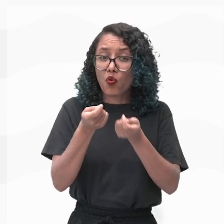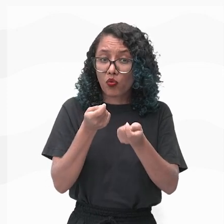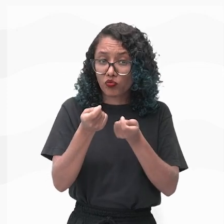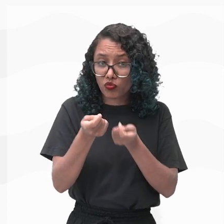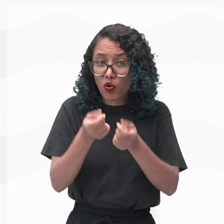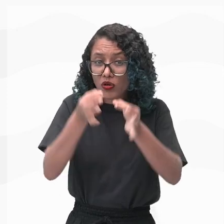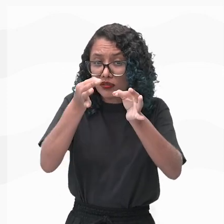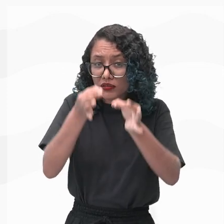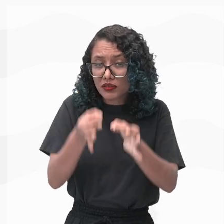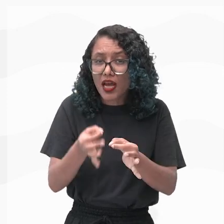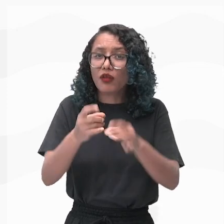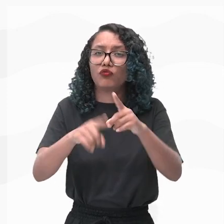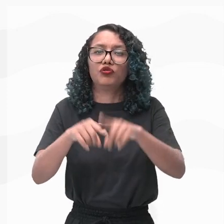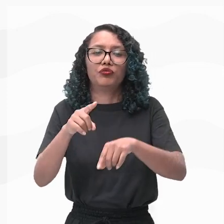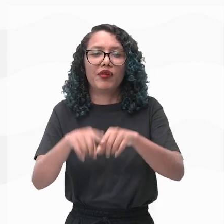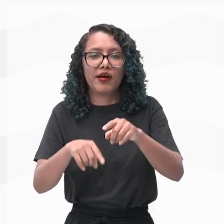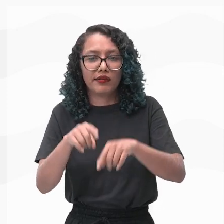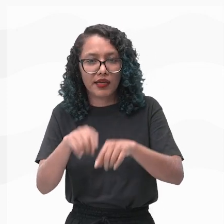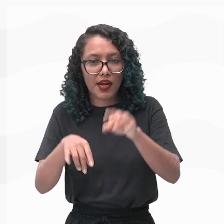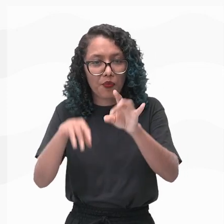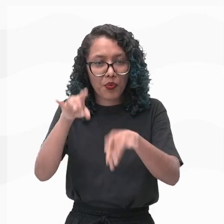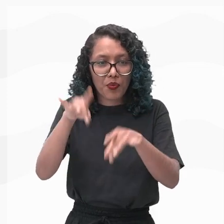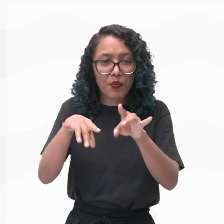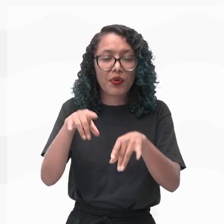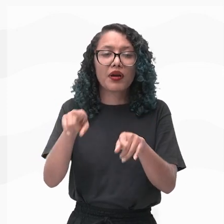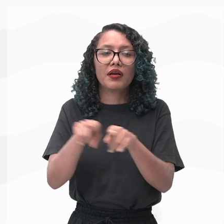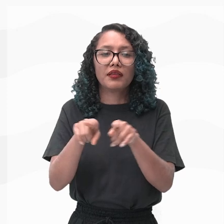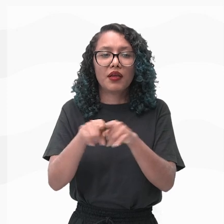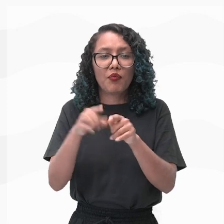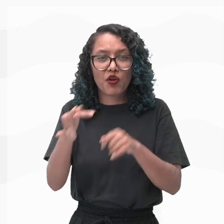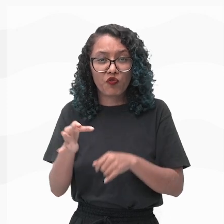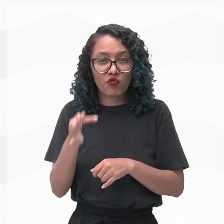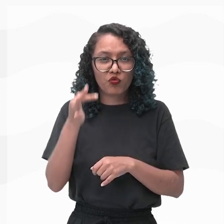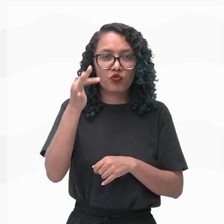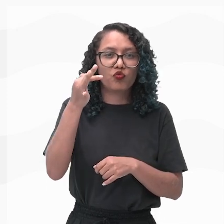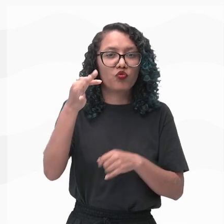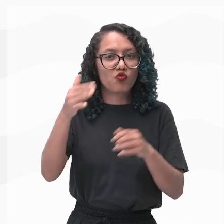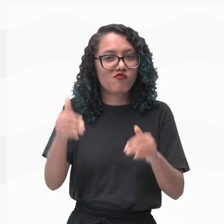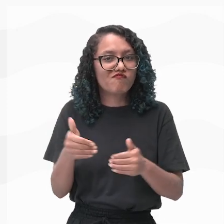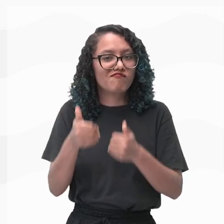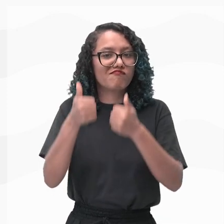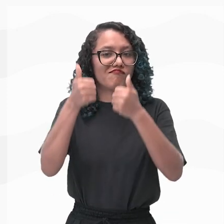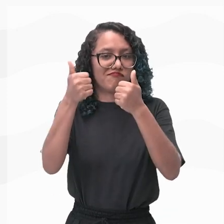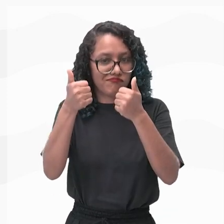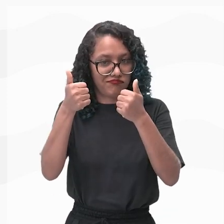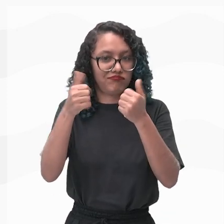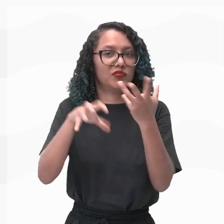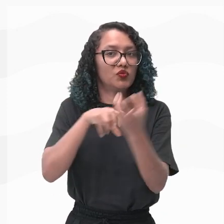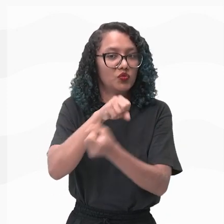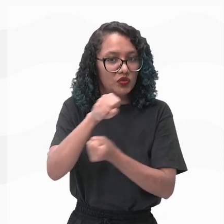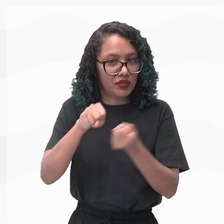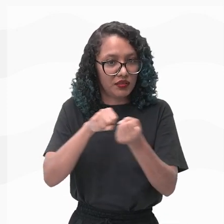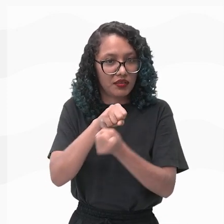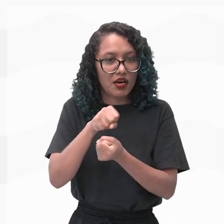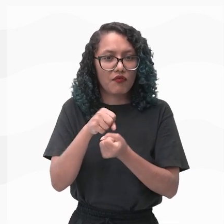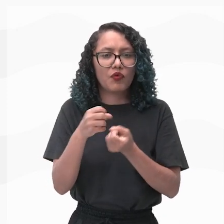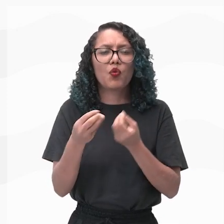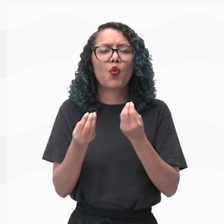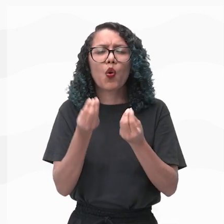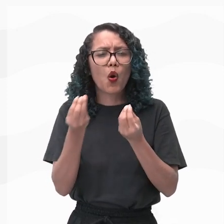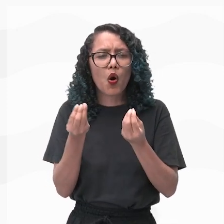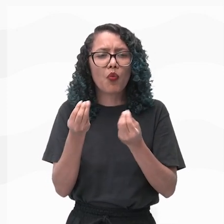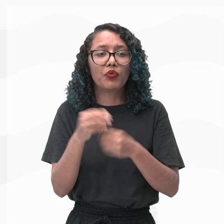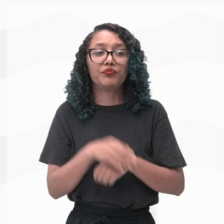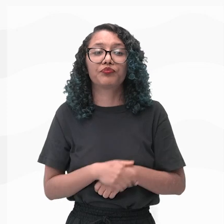resíduos sólidos e a construção de um futuro mais verde e sustentável. Através da separação dos materiais